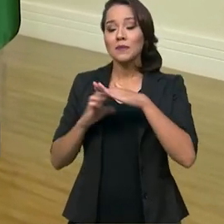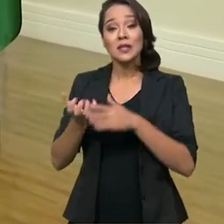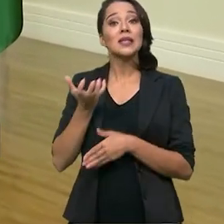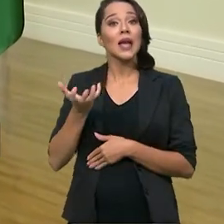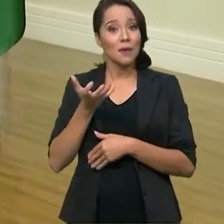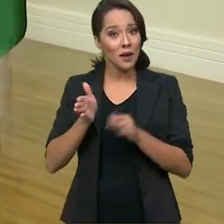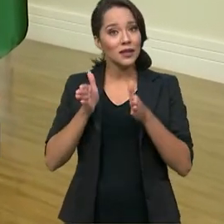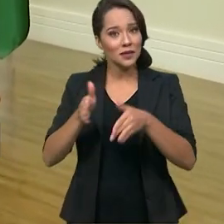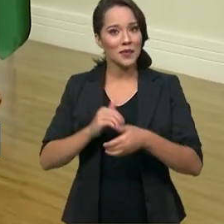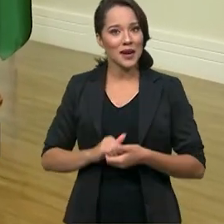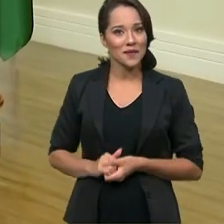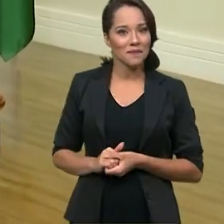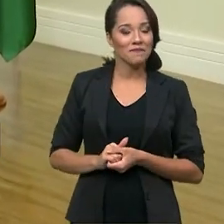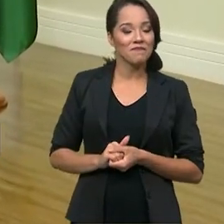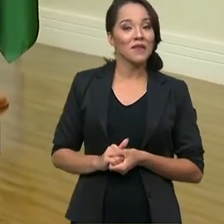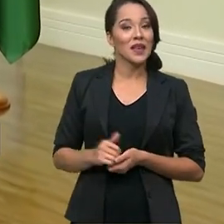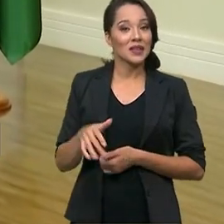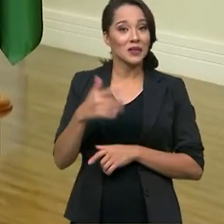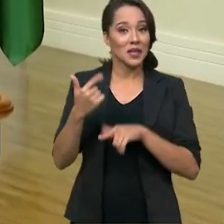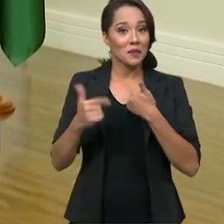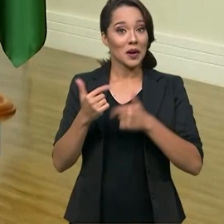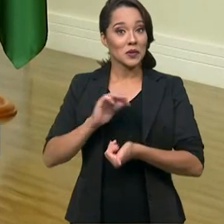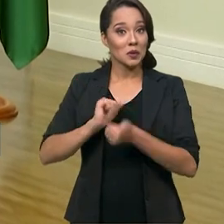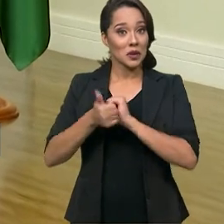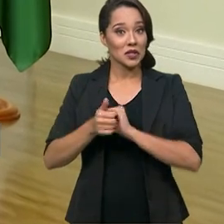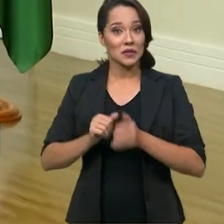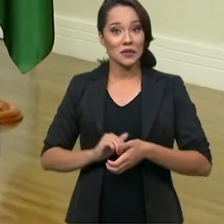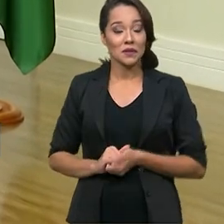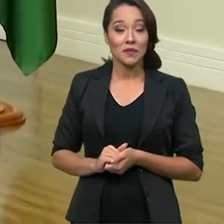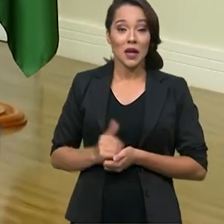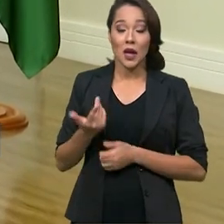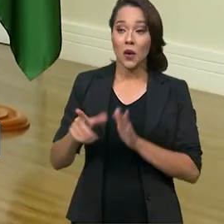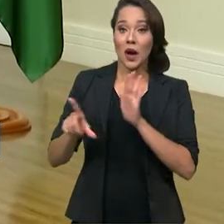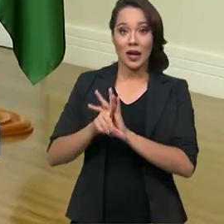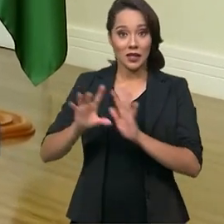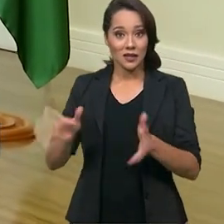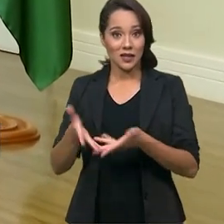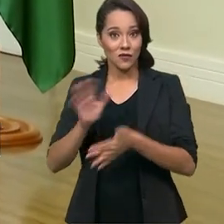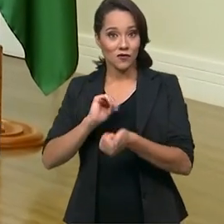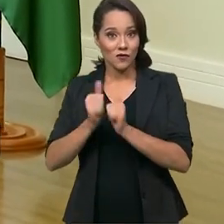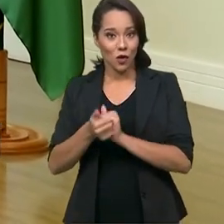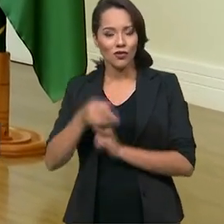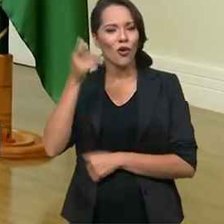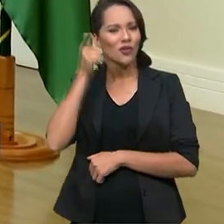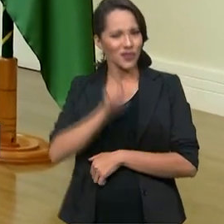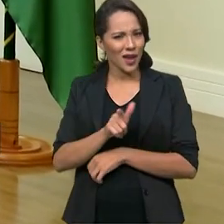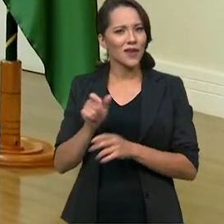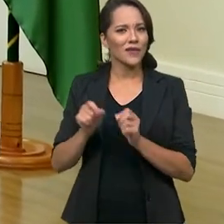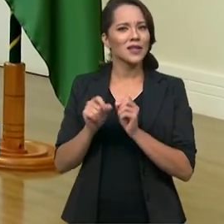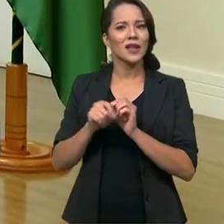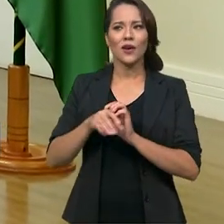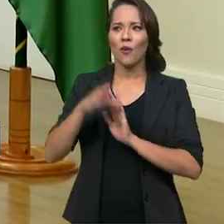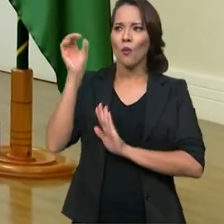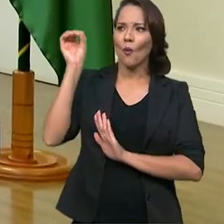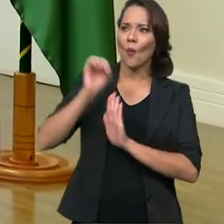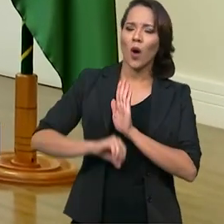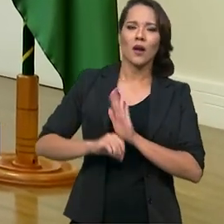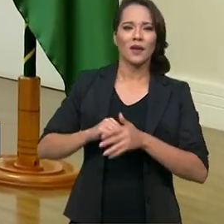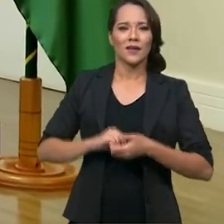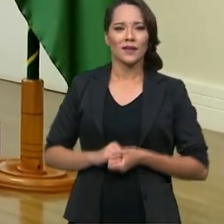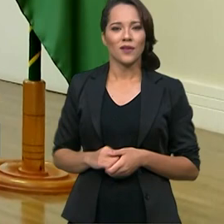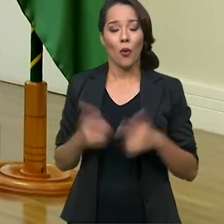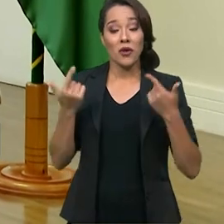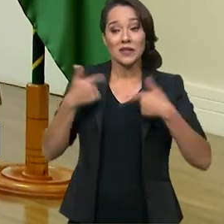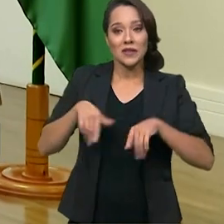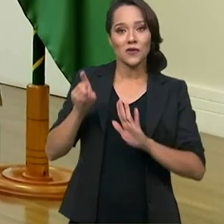querem participar, né, das atividades esportivas. E com a Lei de Incentivo ao Esporte, ela pode fazer isso, inclusive, com isenção de impostos.